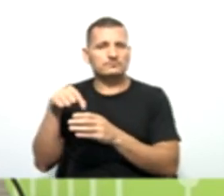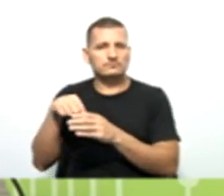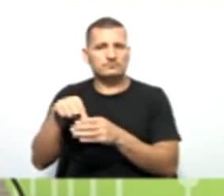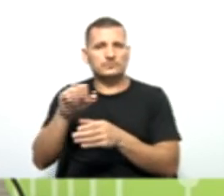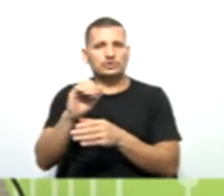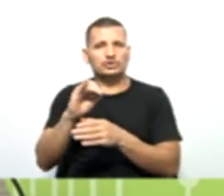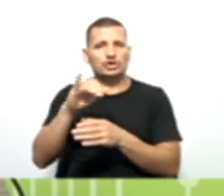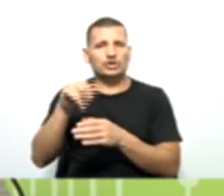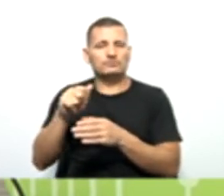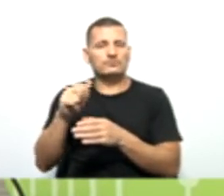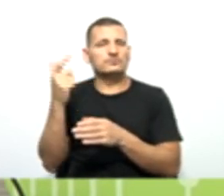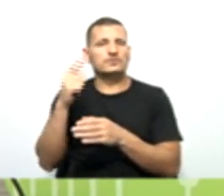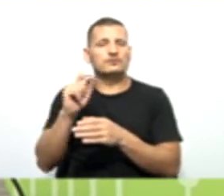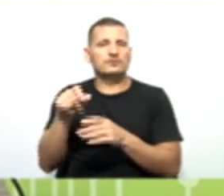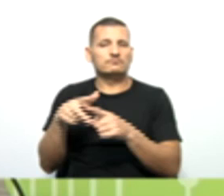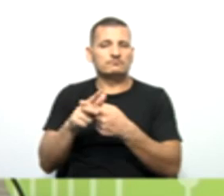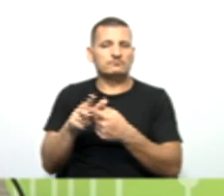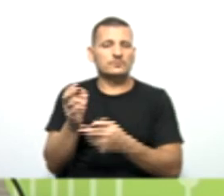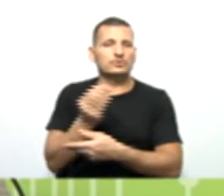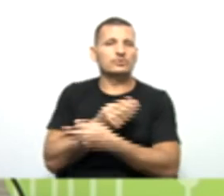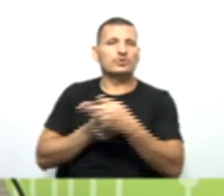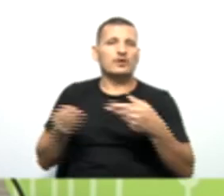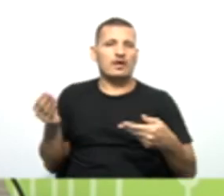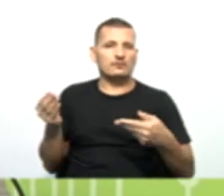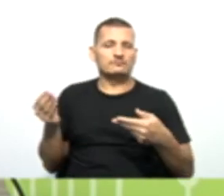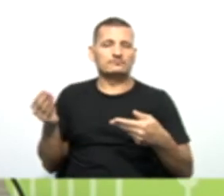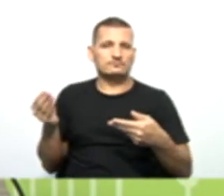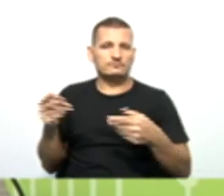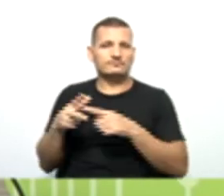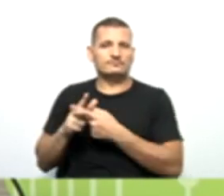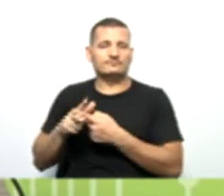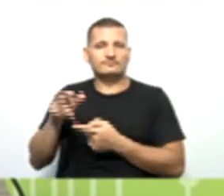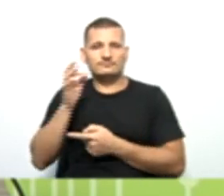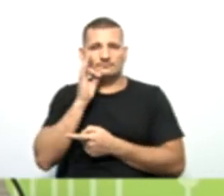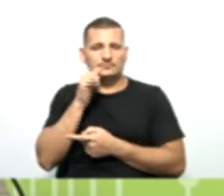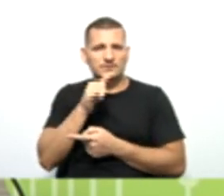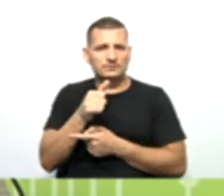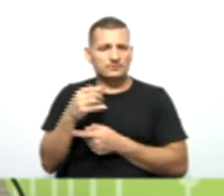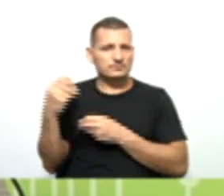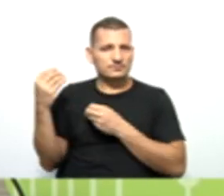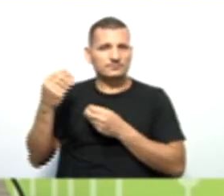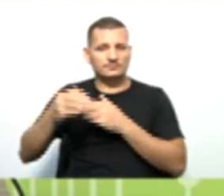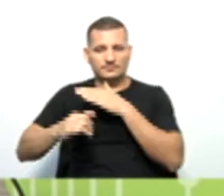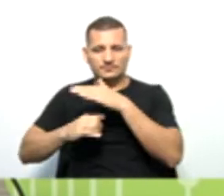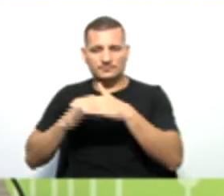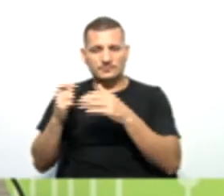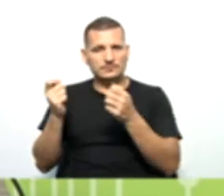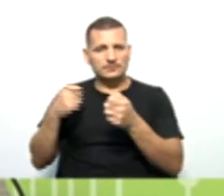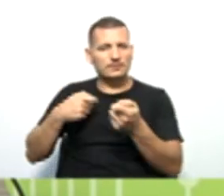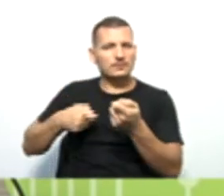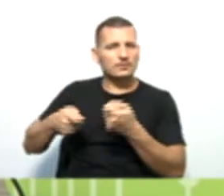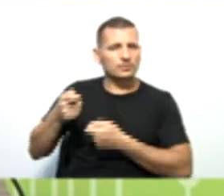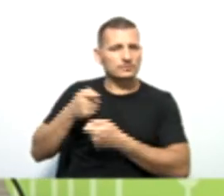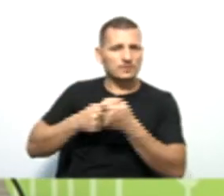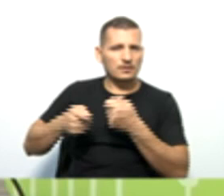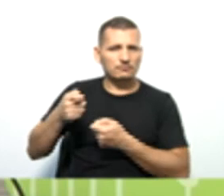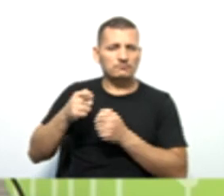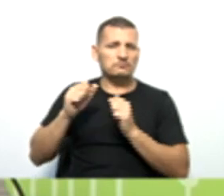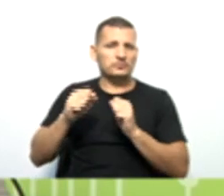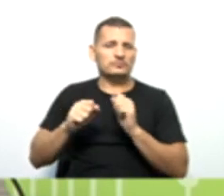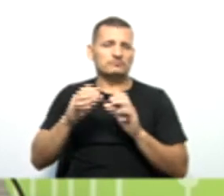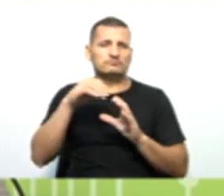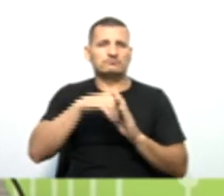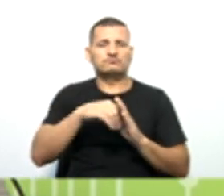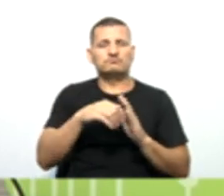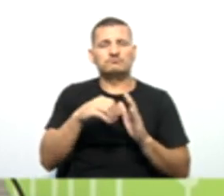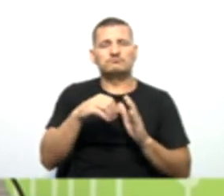fazer troca da máquina de café? Como é que a gente vai fazer, né? Será que a gente negocia com esse fornecedor? Isso tudo pode entrar dentro de atividades do